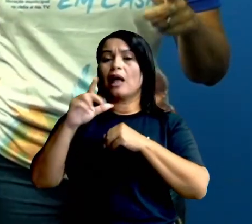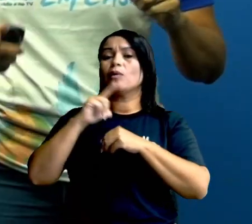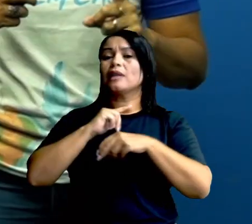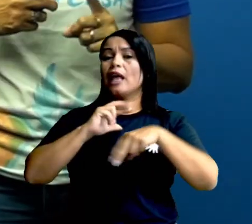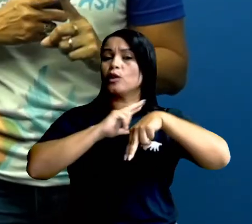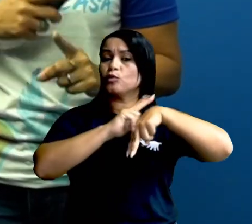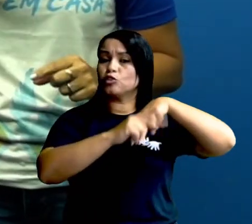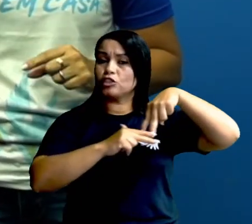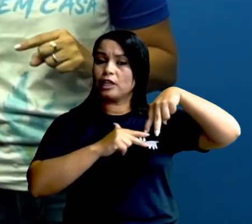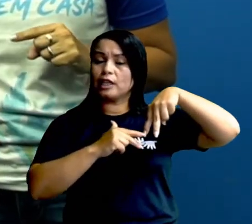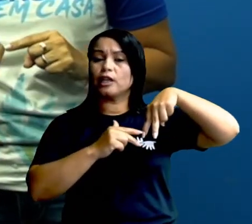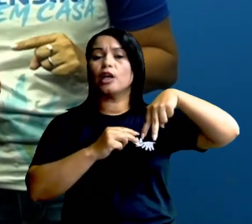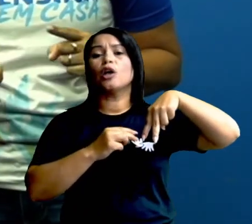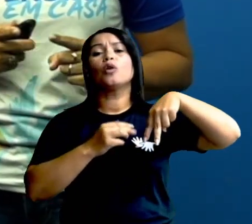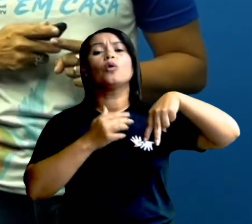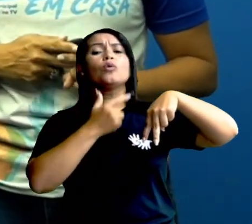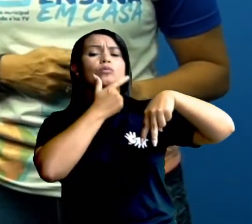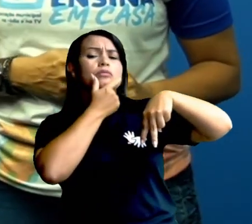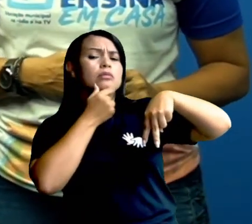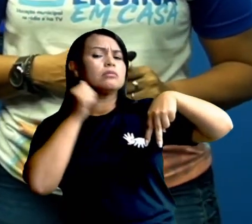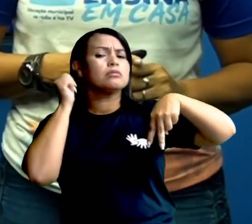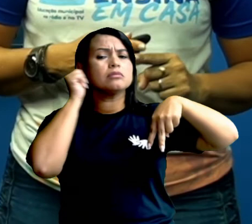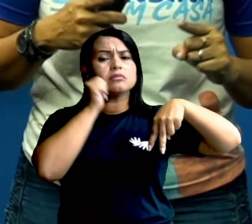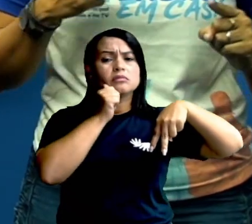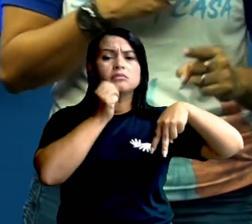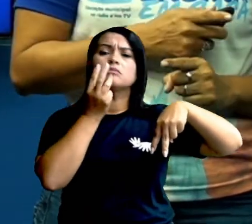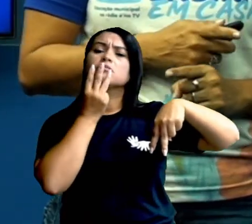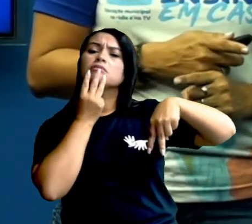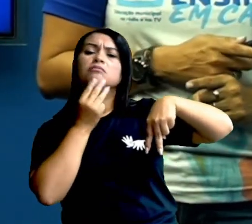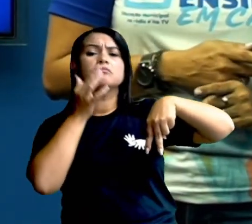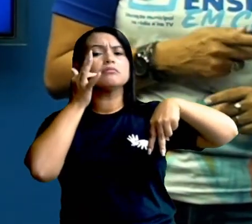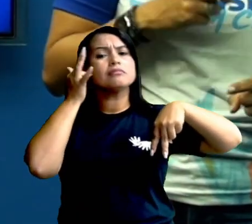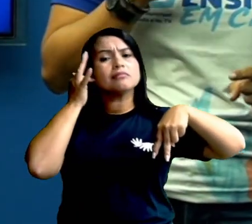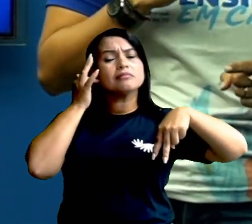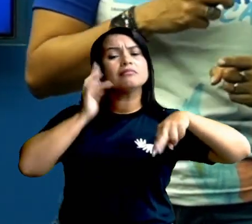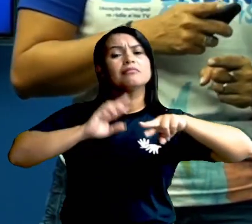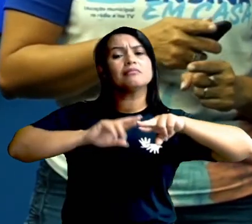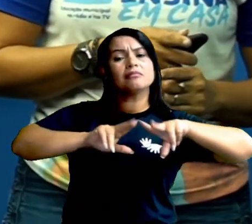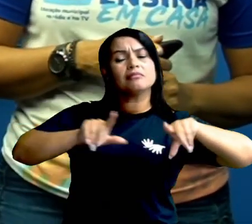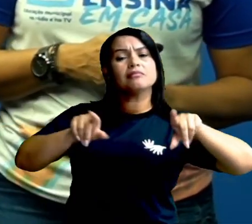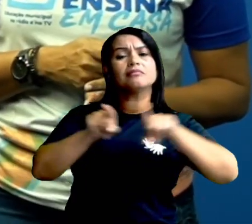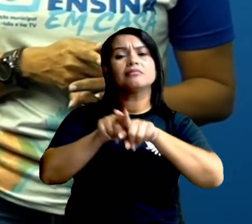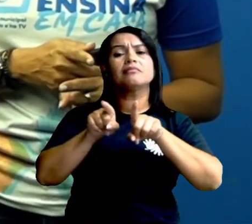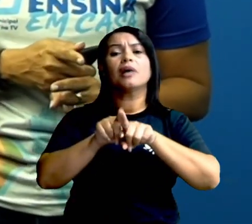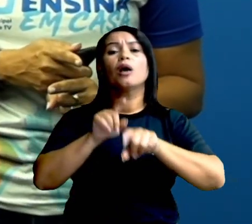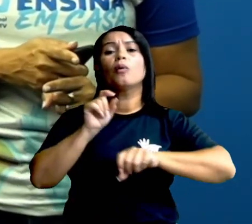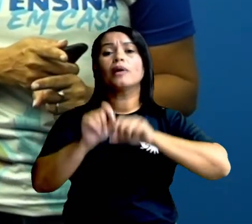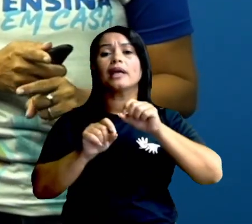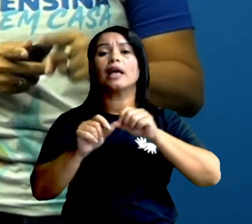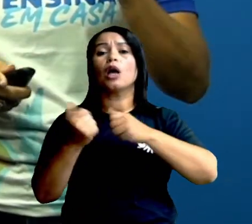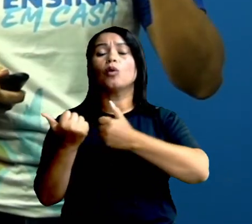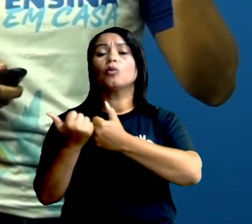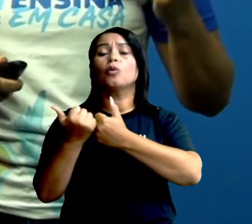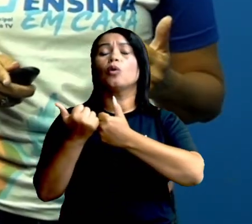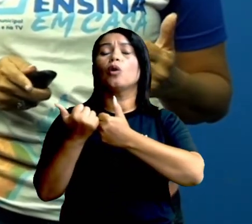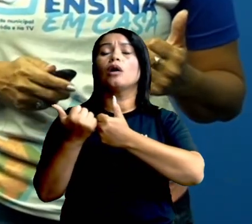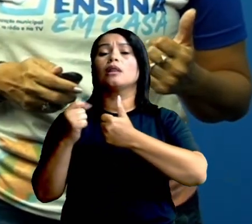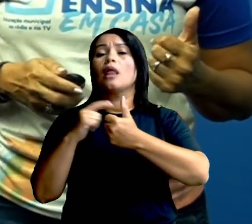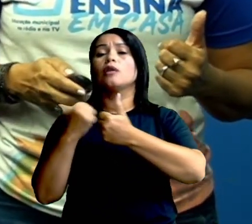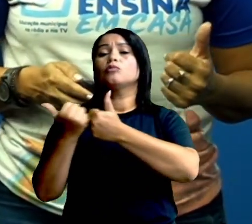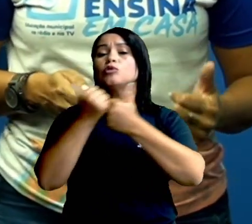gênero, do masculino para o feminino e vice-versa. A gente precisa concordar o substantivo, tá certo? O